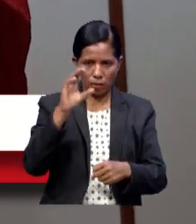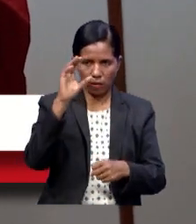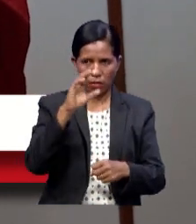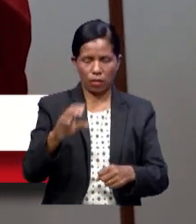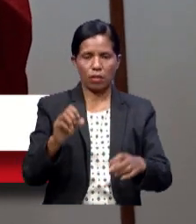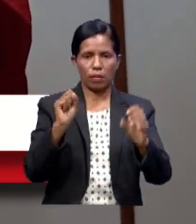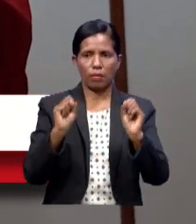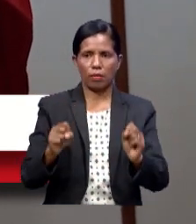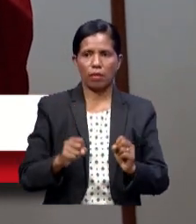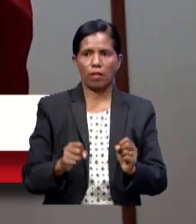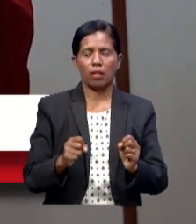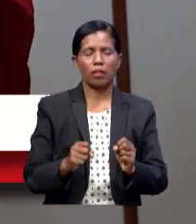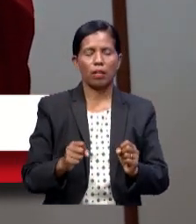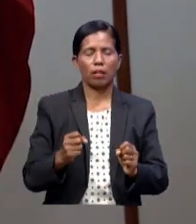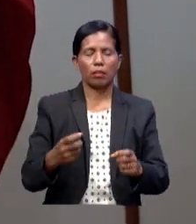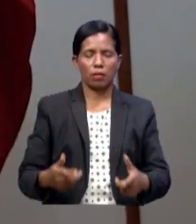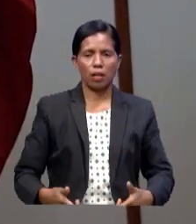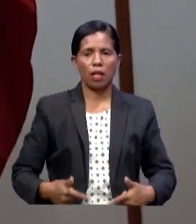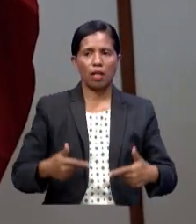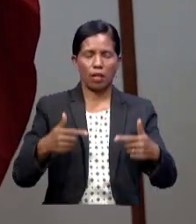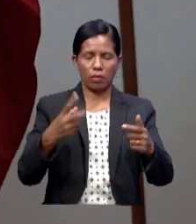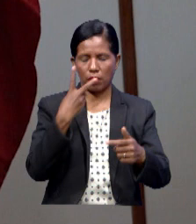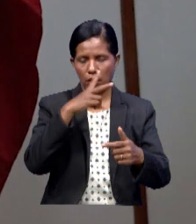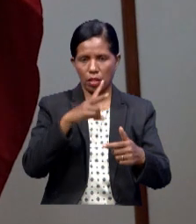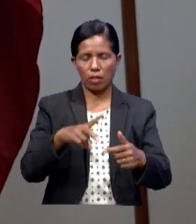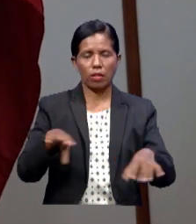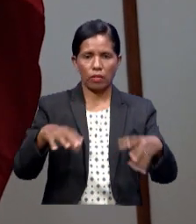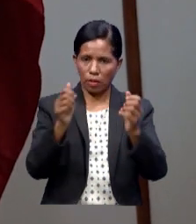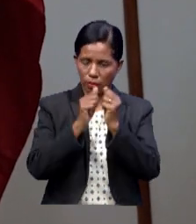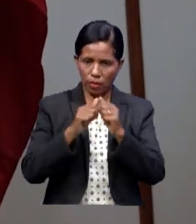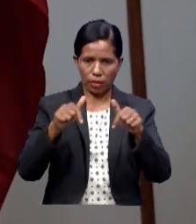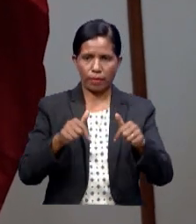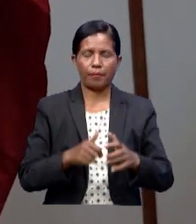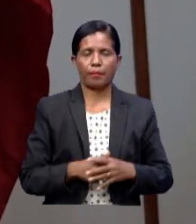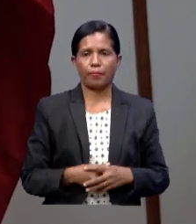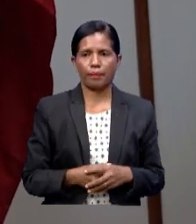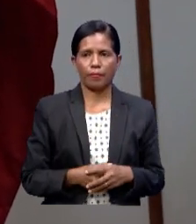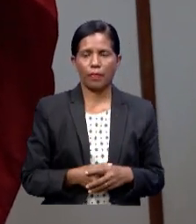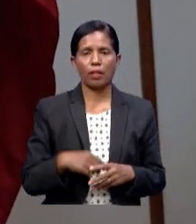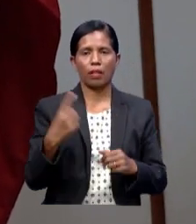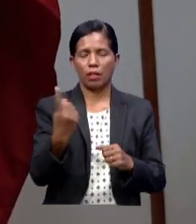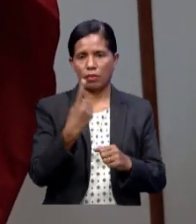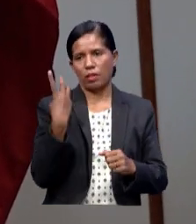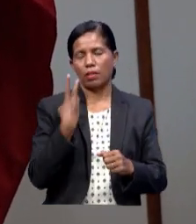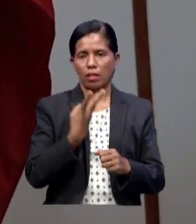natu amoris ga halo extensão ba acordo dene, e na fato ita